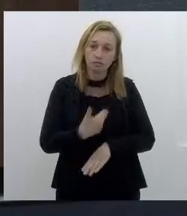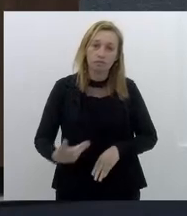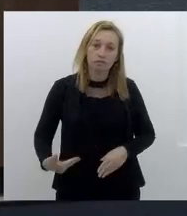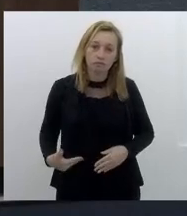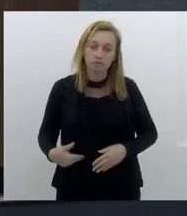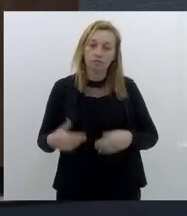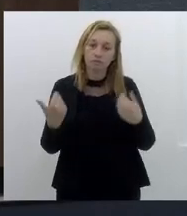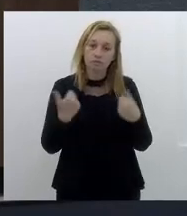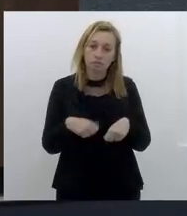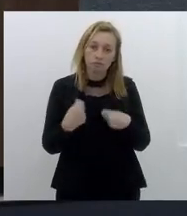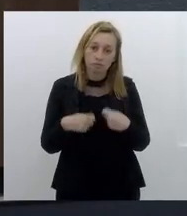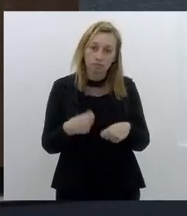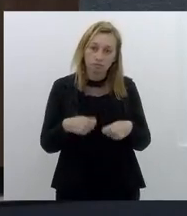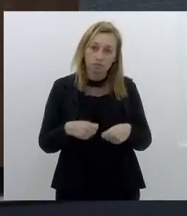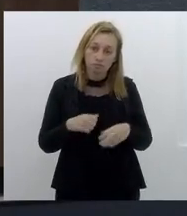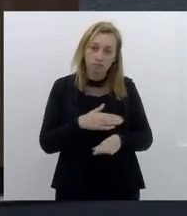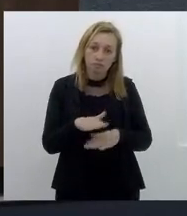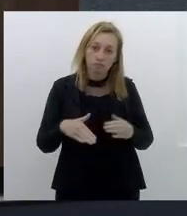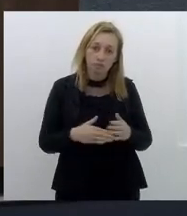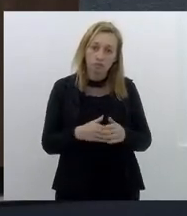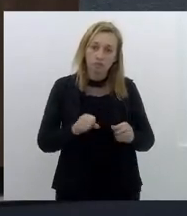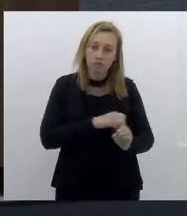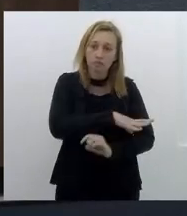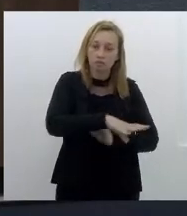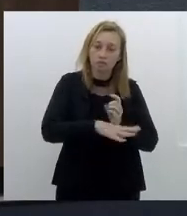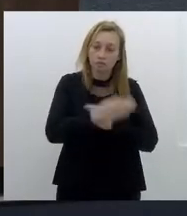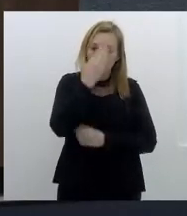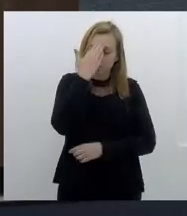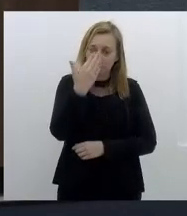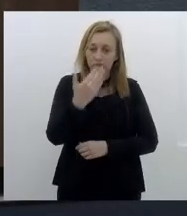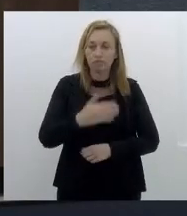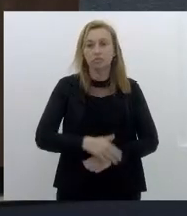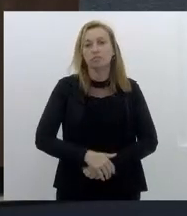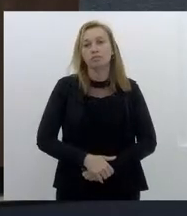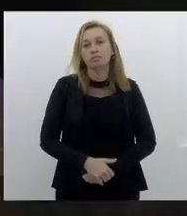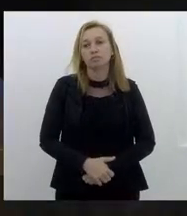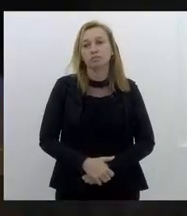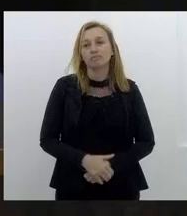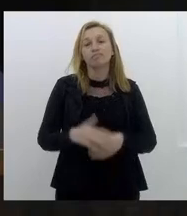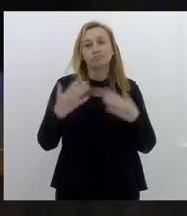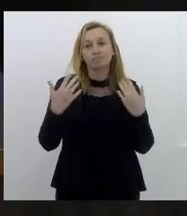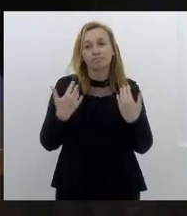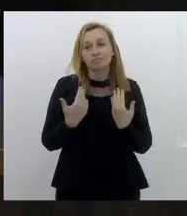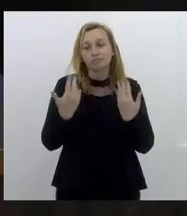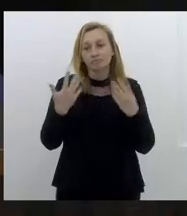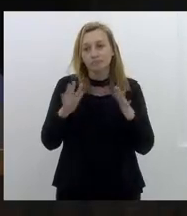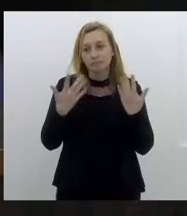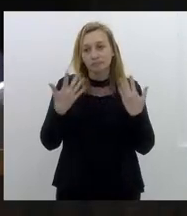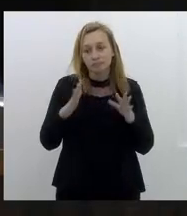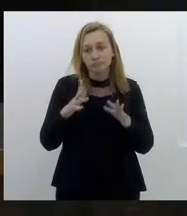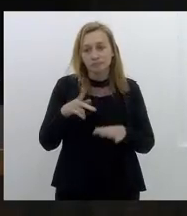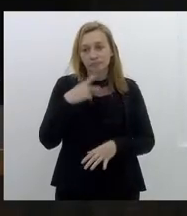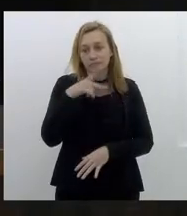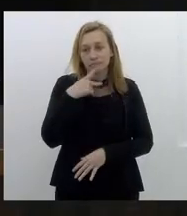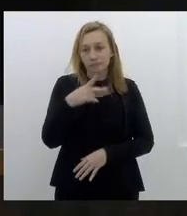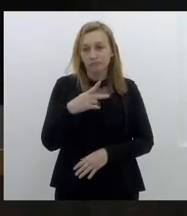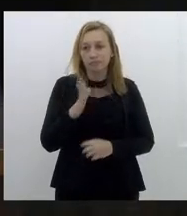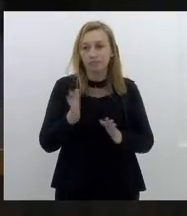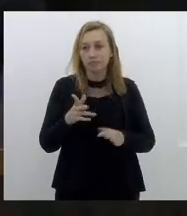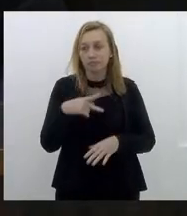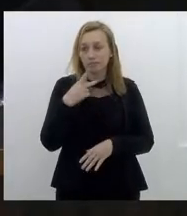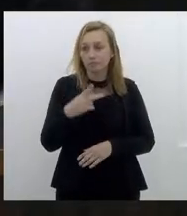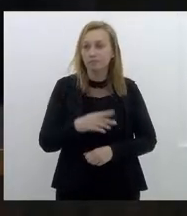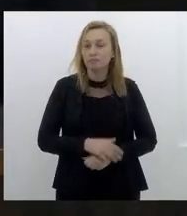tão necessário a toda a sociedade Muito obrigado pelas palavras quero passar a palavra